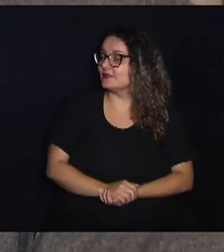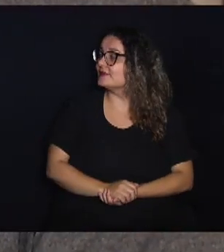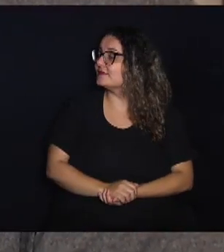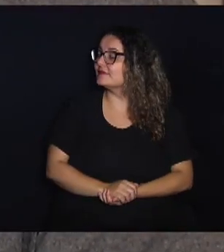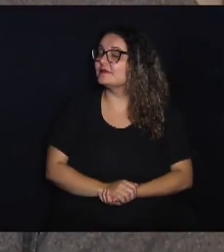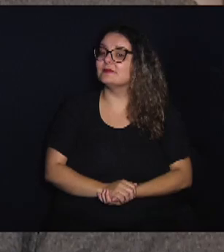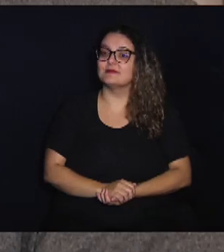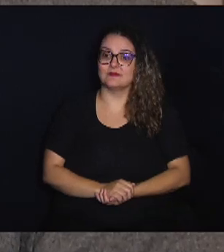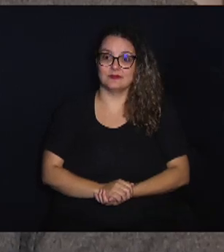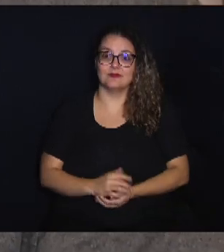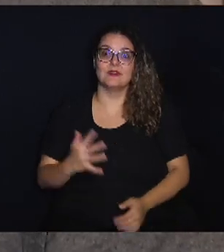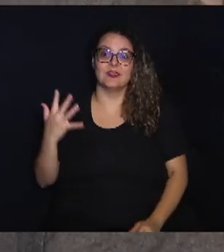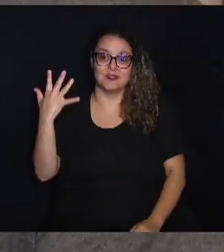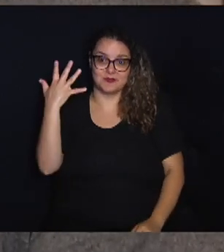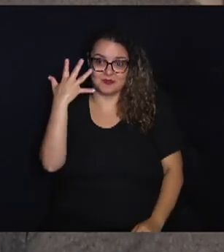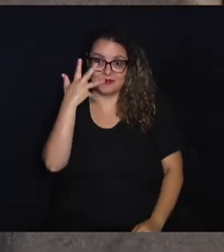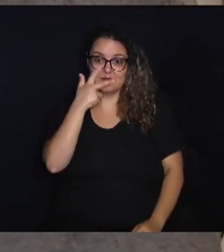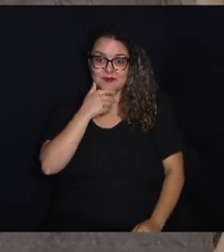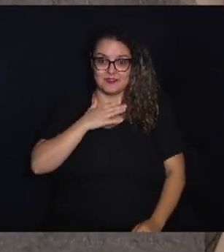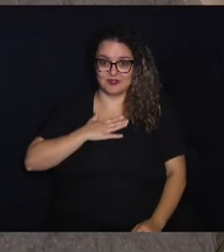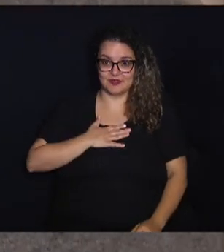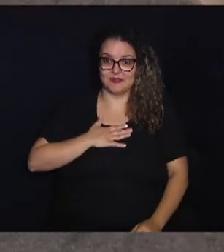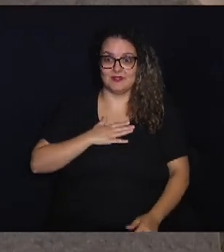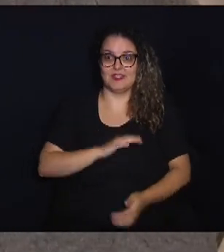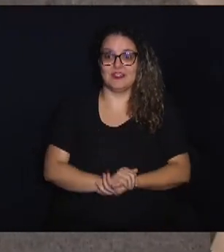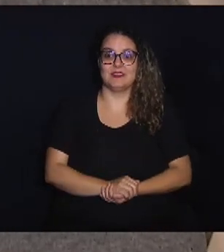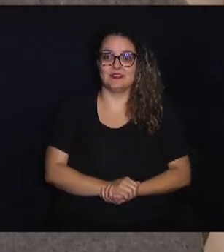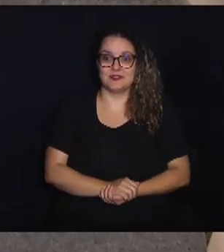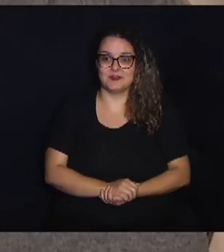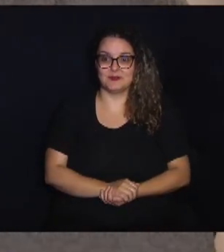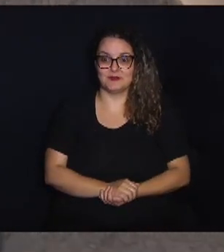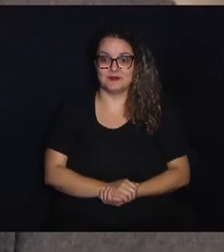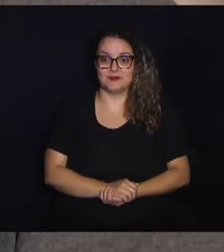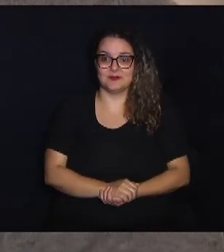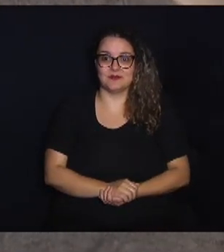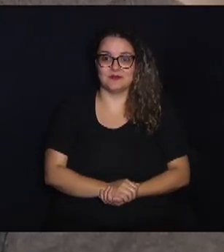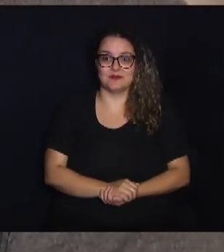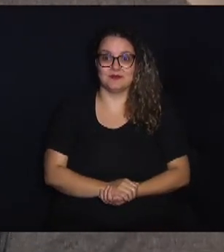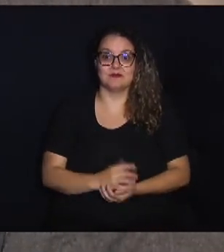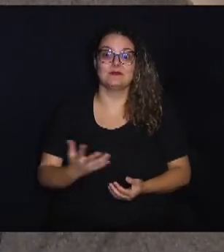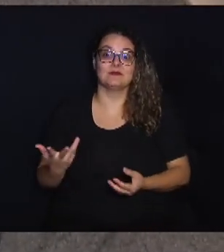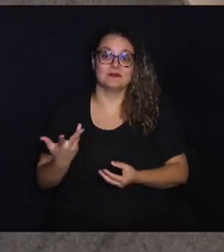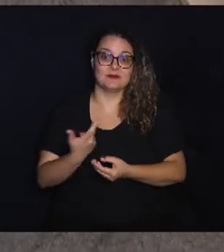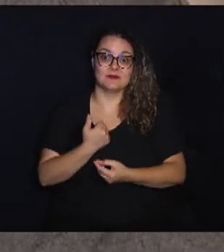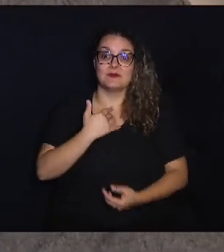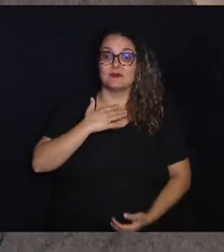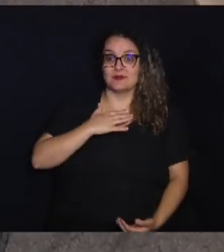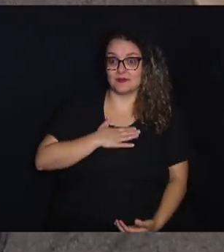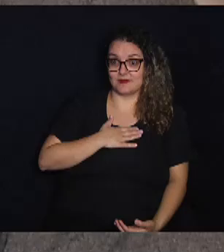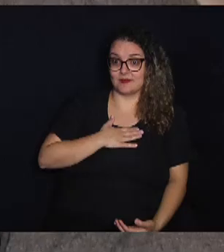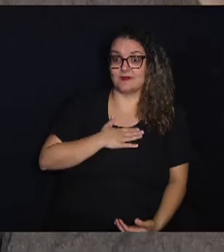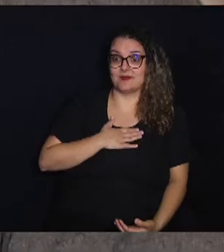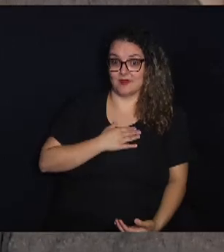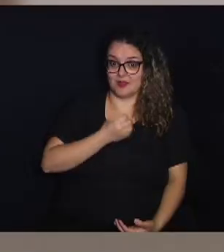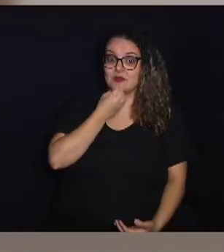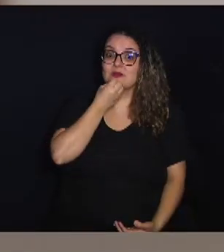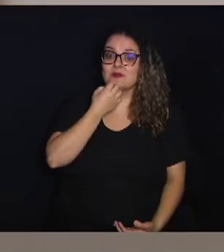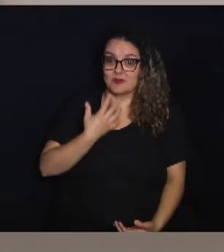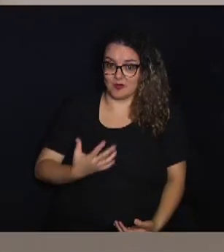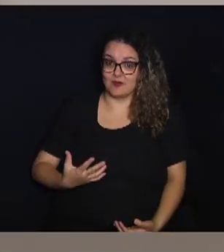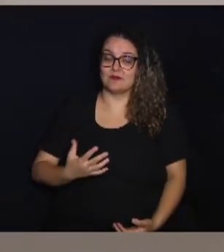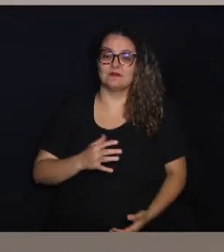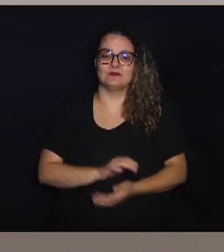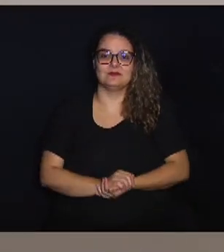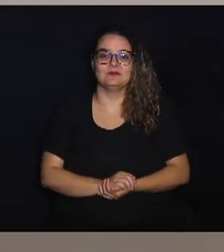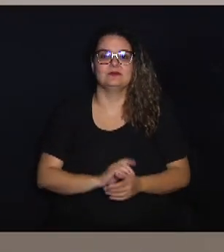muito bonita, fiz uma arte muito boa.